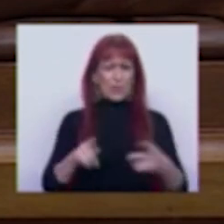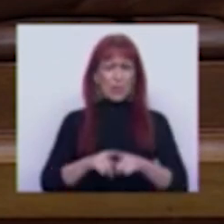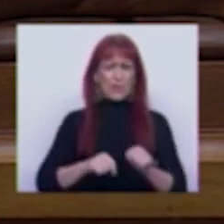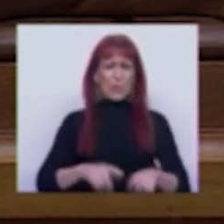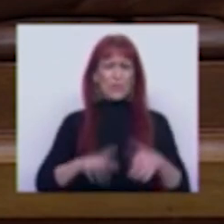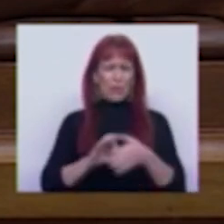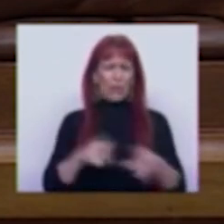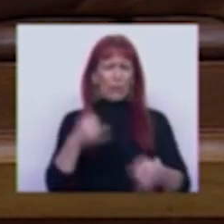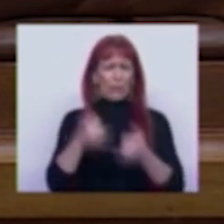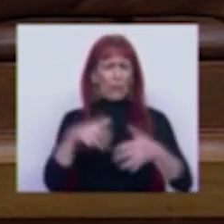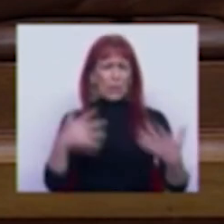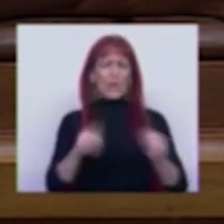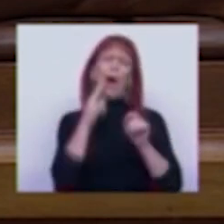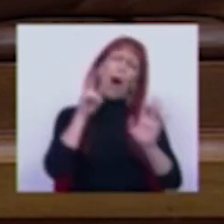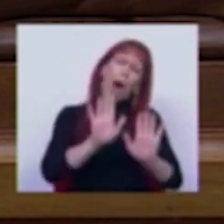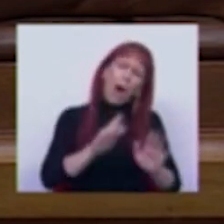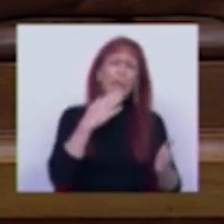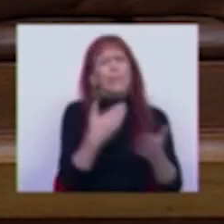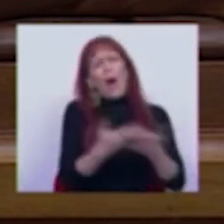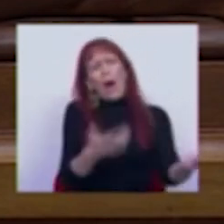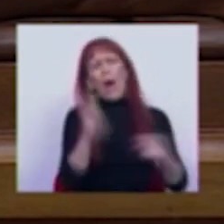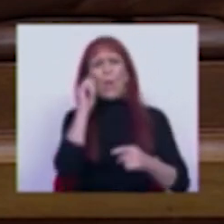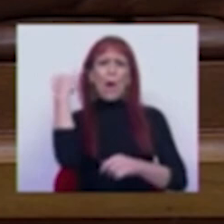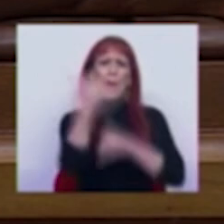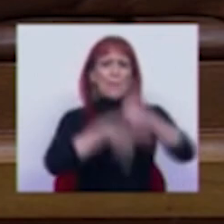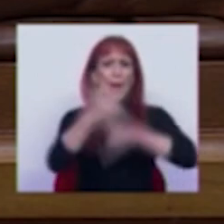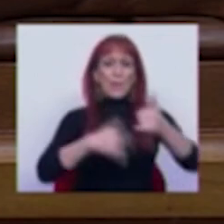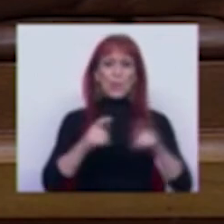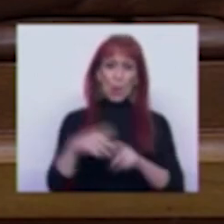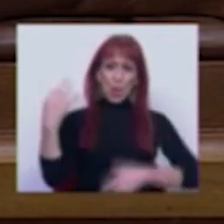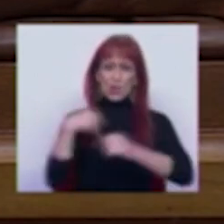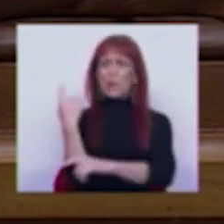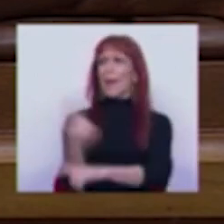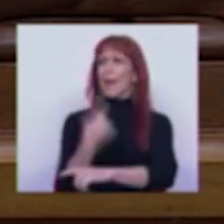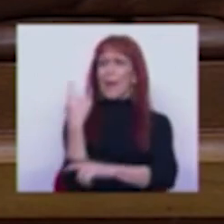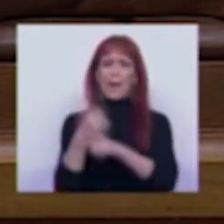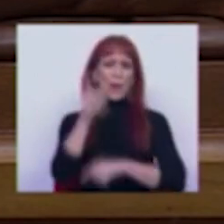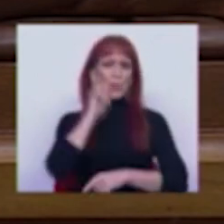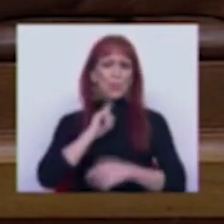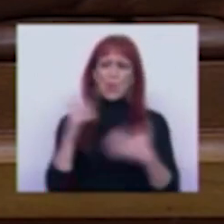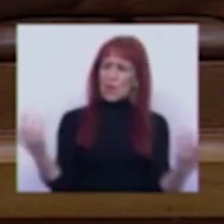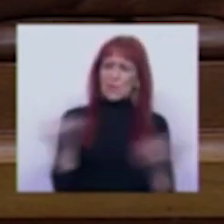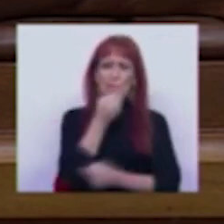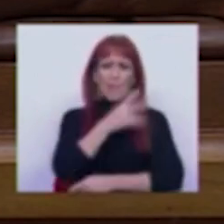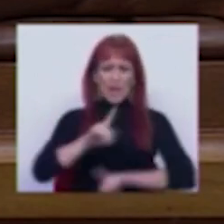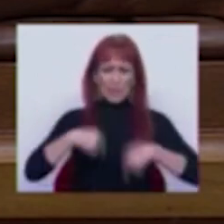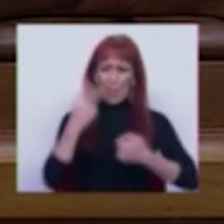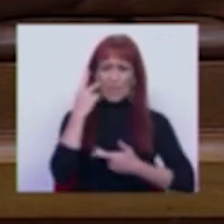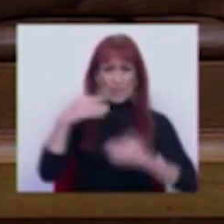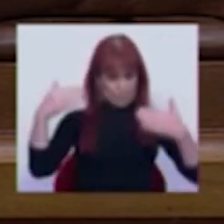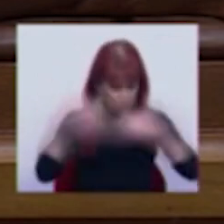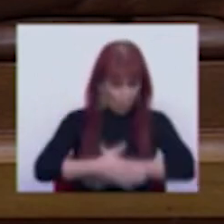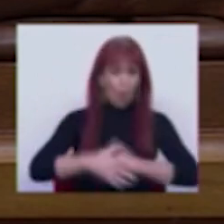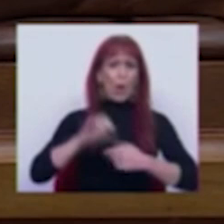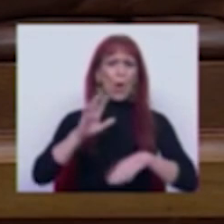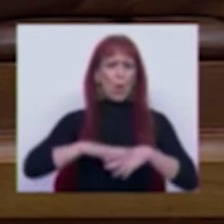marxismo tóxico, que desculpabiliza sistematicamente o agressor, ou uma justiça lenta em que as mulheres acabam por perder a própria vida ou